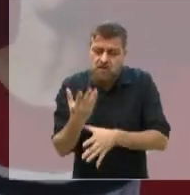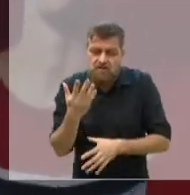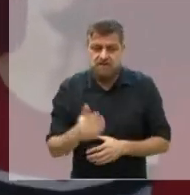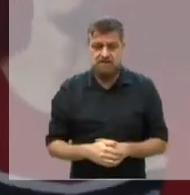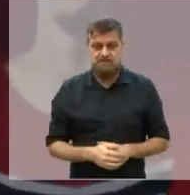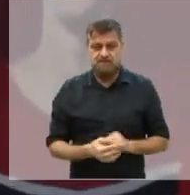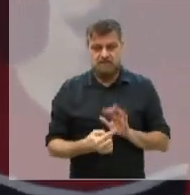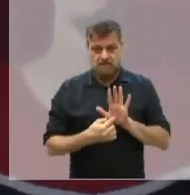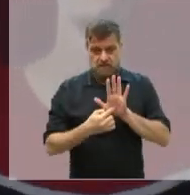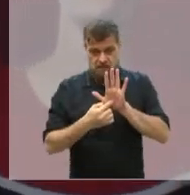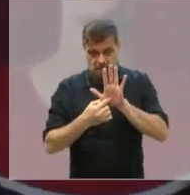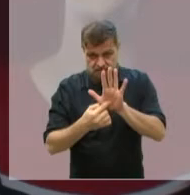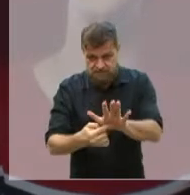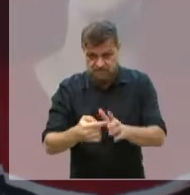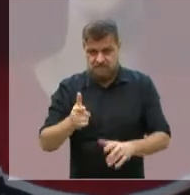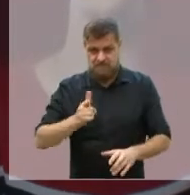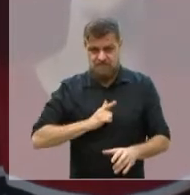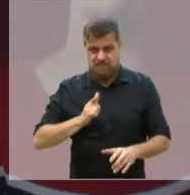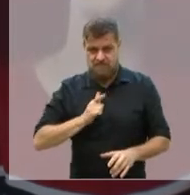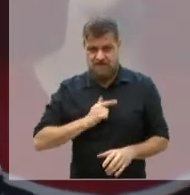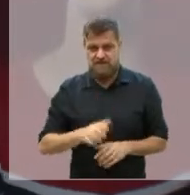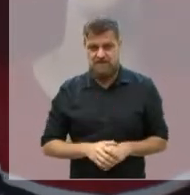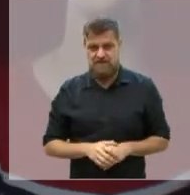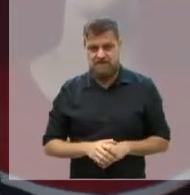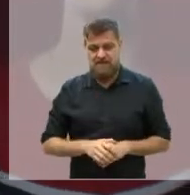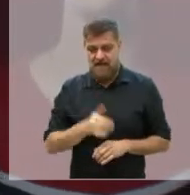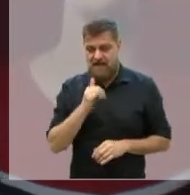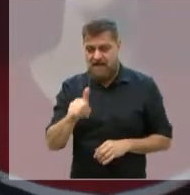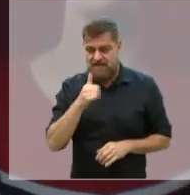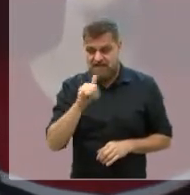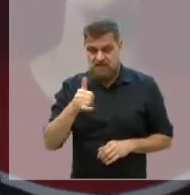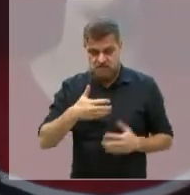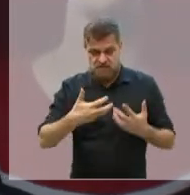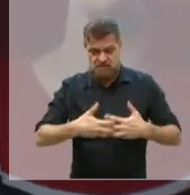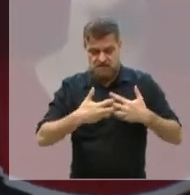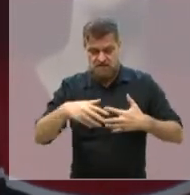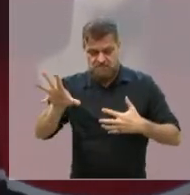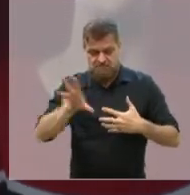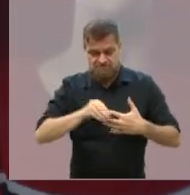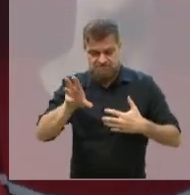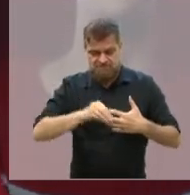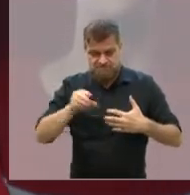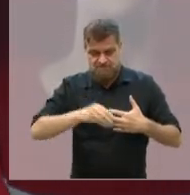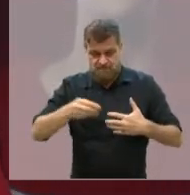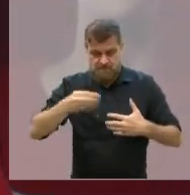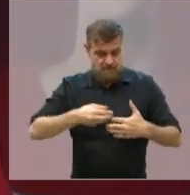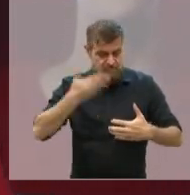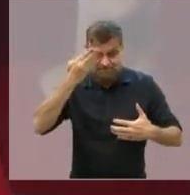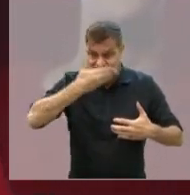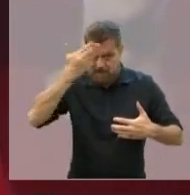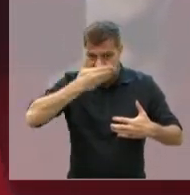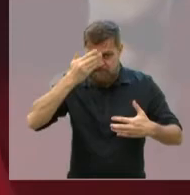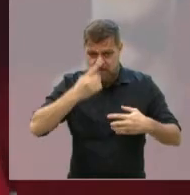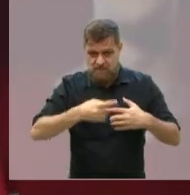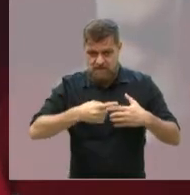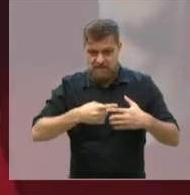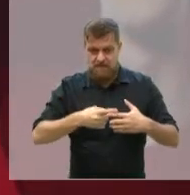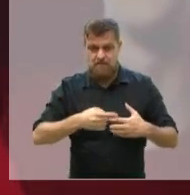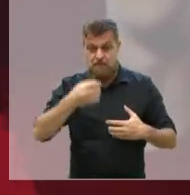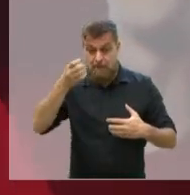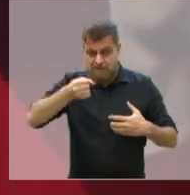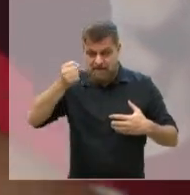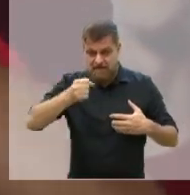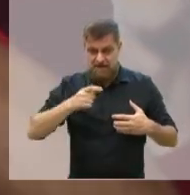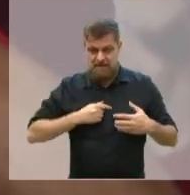experimento mostra como é que as cargas podem ser acumuladas num equipamento. Lá dentro a gente não consegue ver por causa daquela capa branca, a gente tem